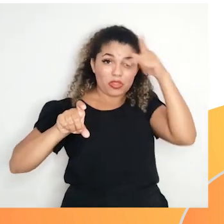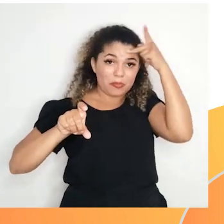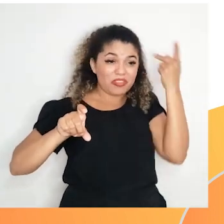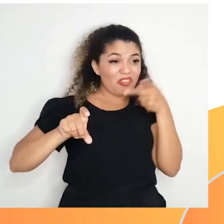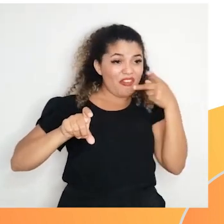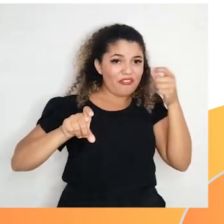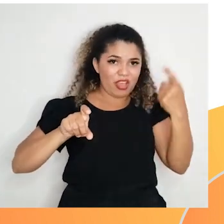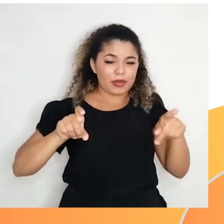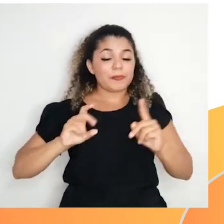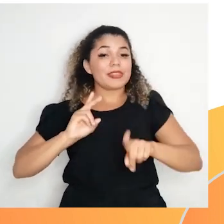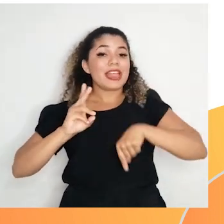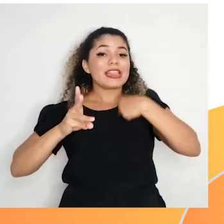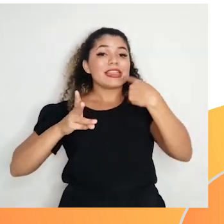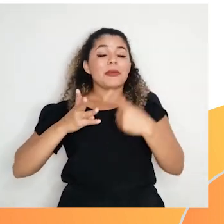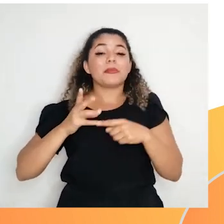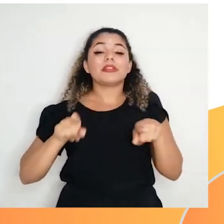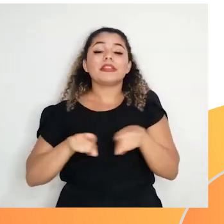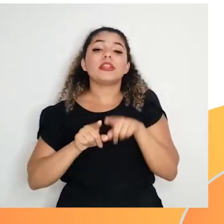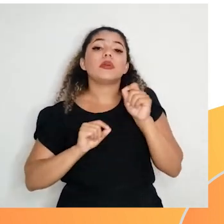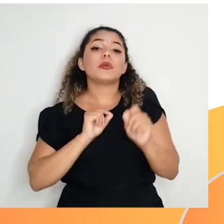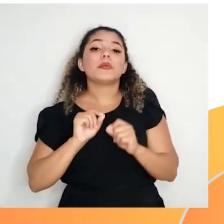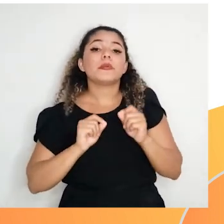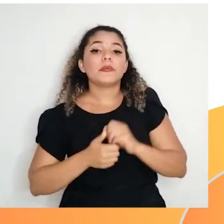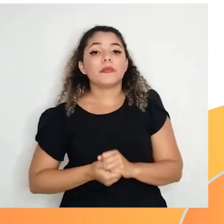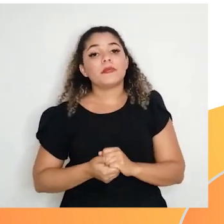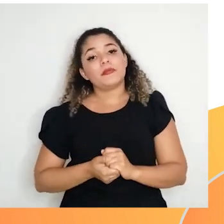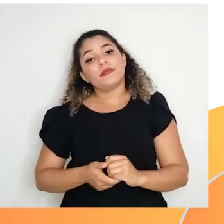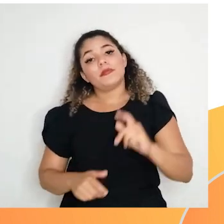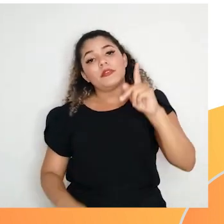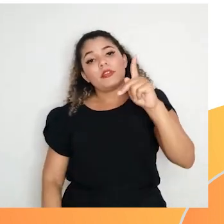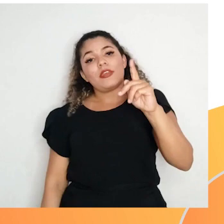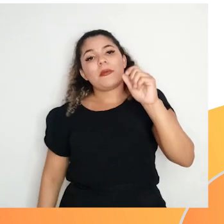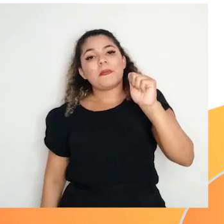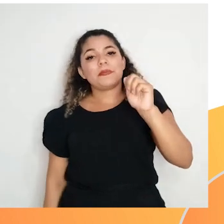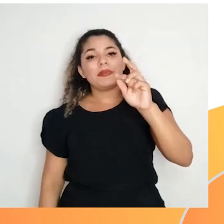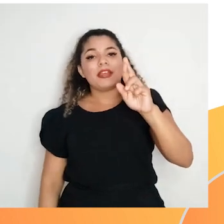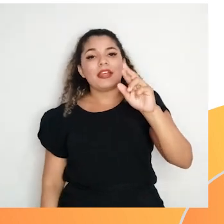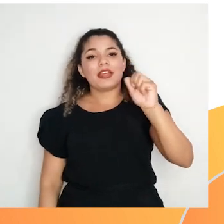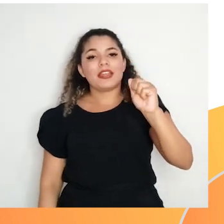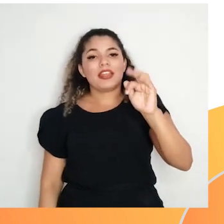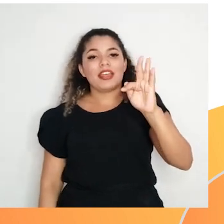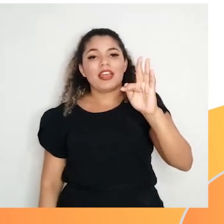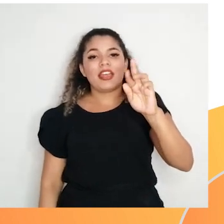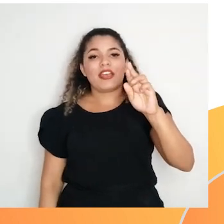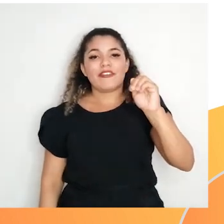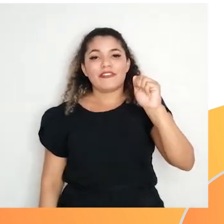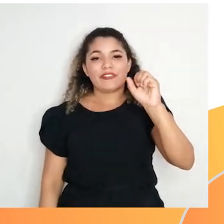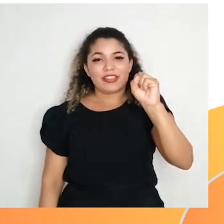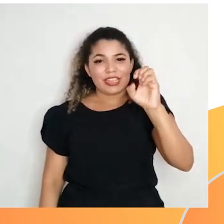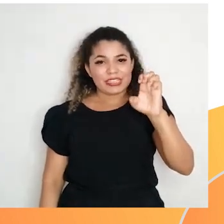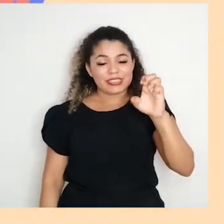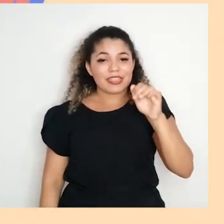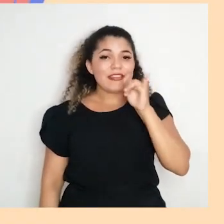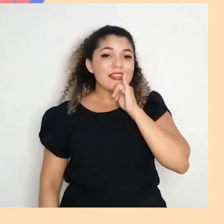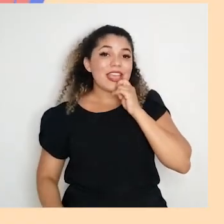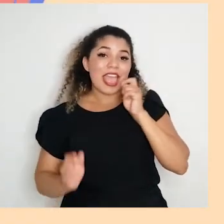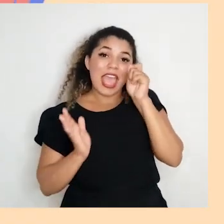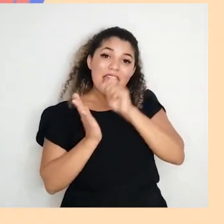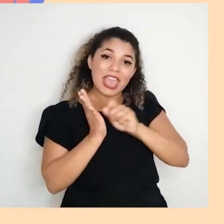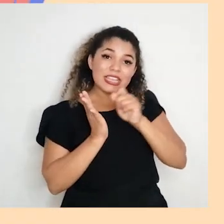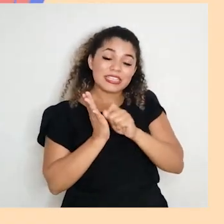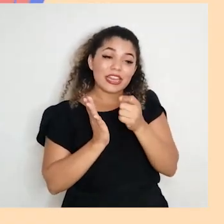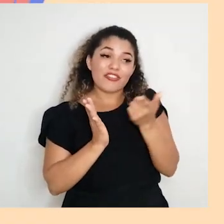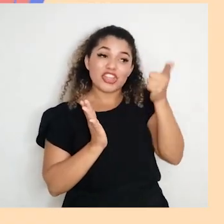pelo mesmo. Depois nós temos a paráfrase, que é como se fosse a reescrita